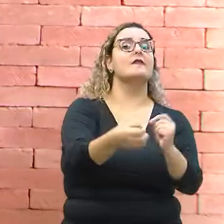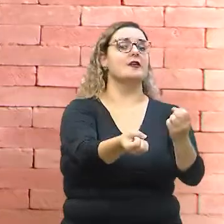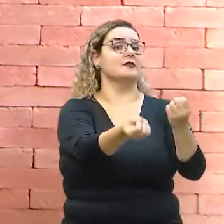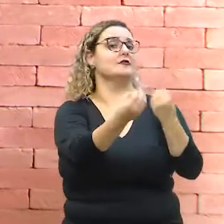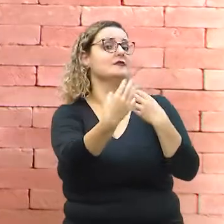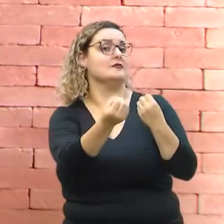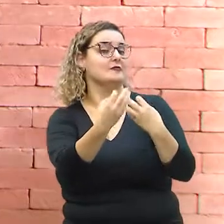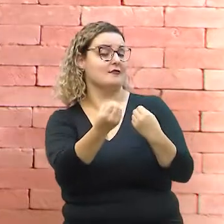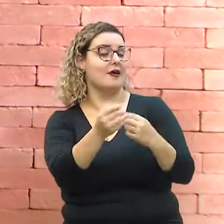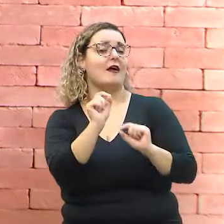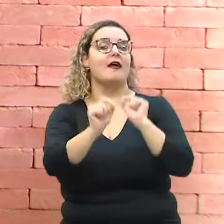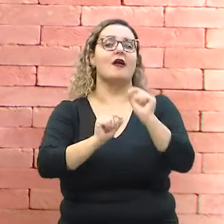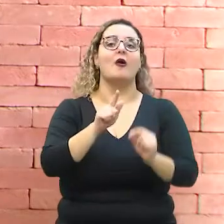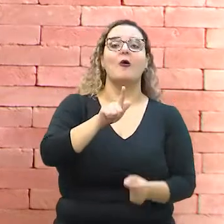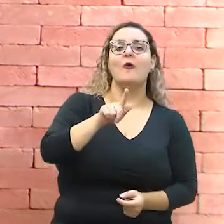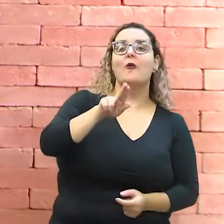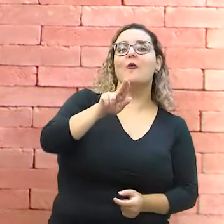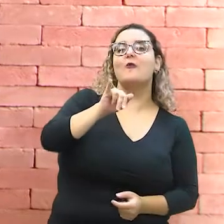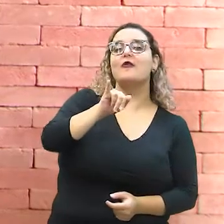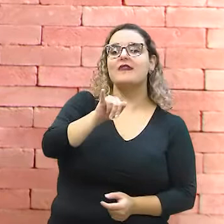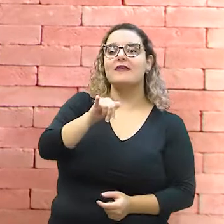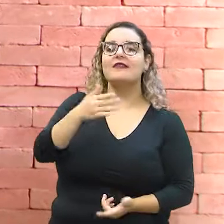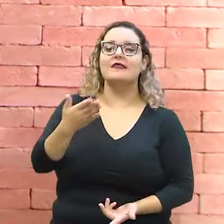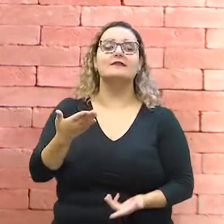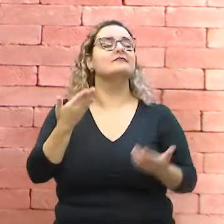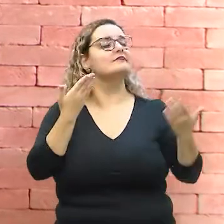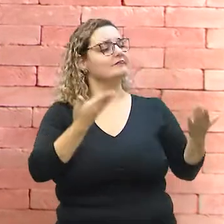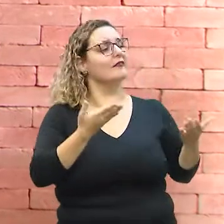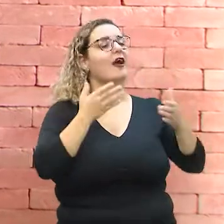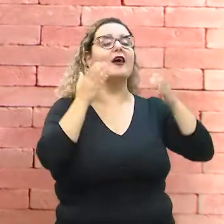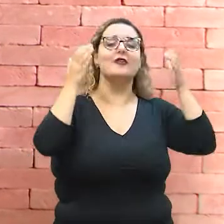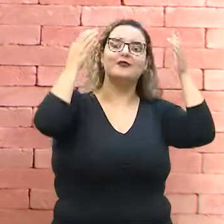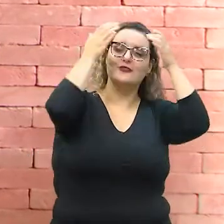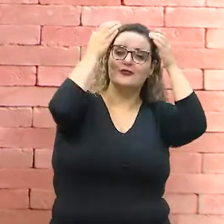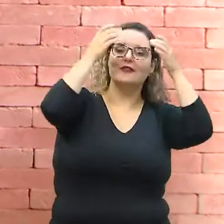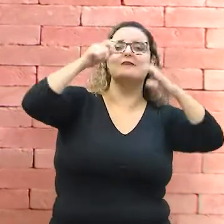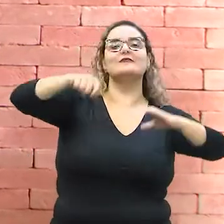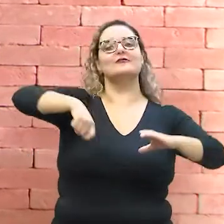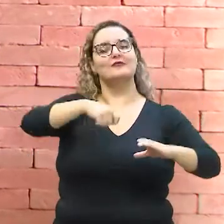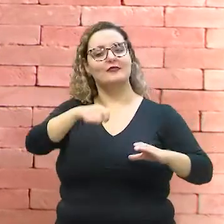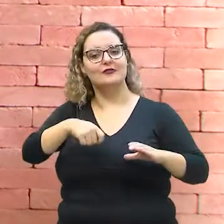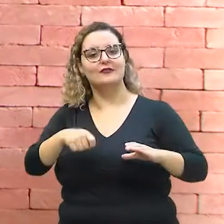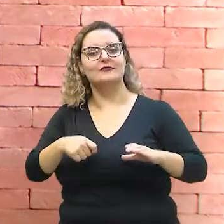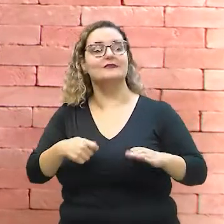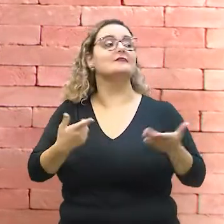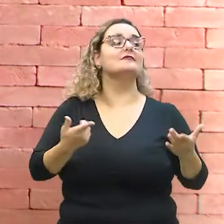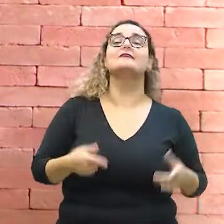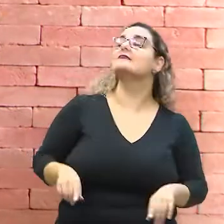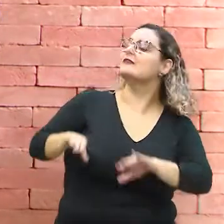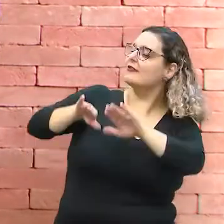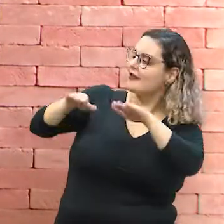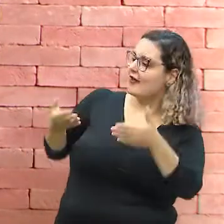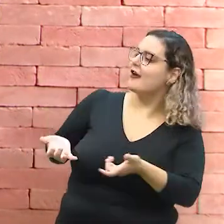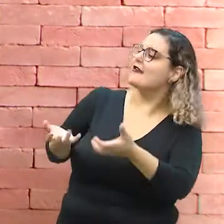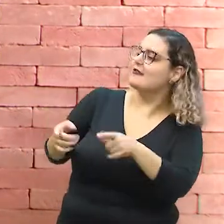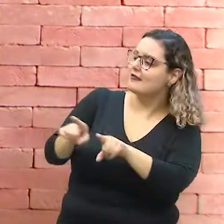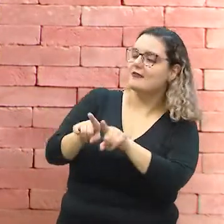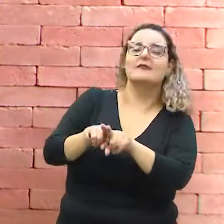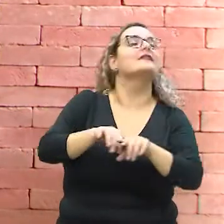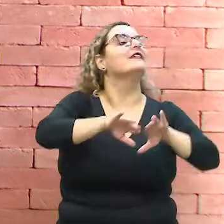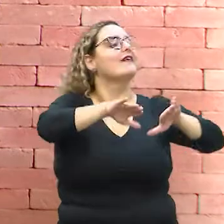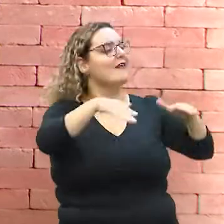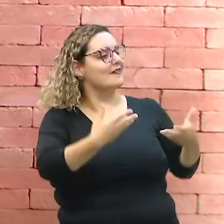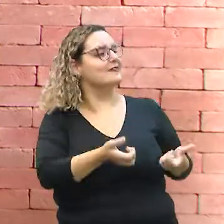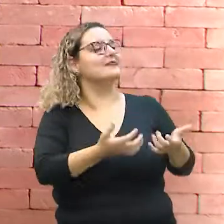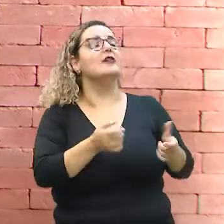pra gente é o Gui, que tá aqui do meu lado. O Gui que é chefe de cozinha, né? E assador. Assador. Gui, o que você vai